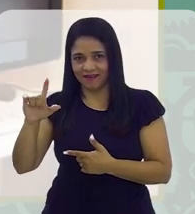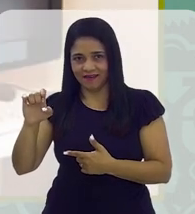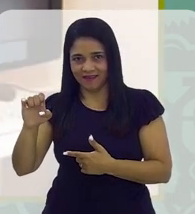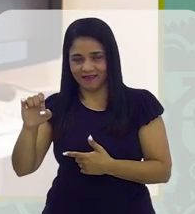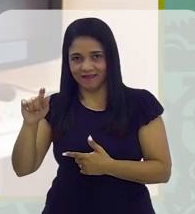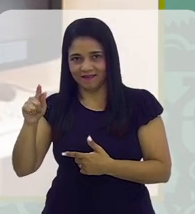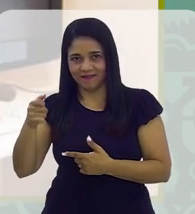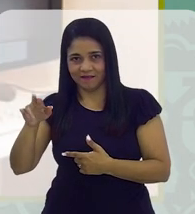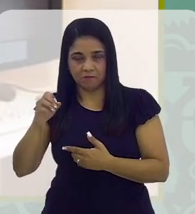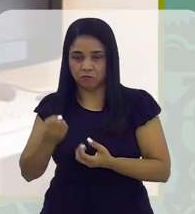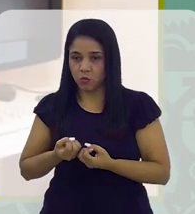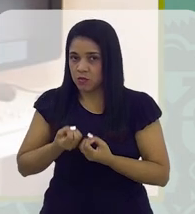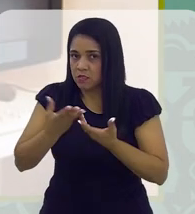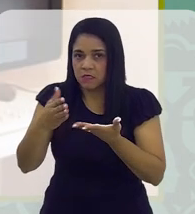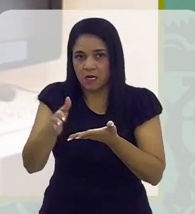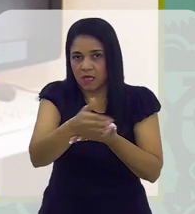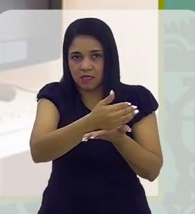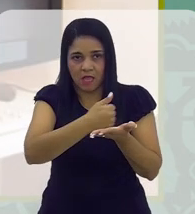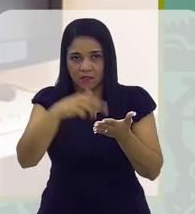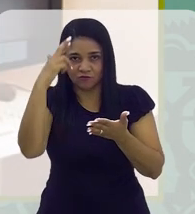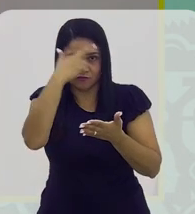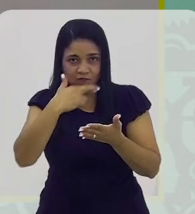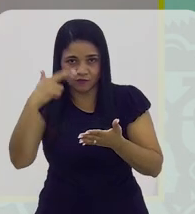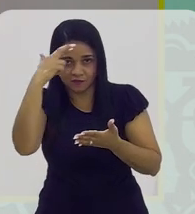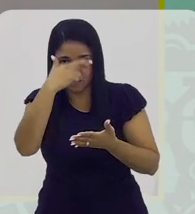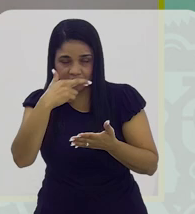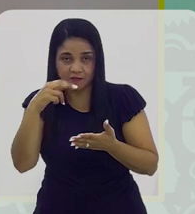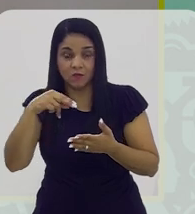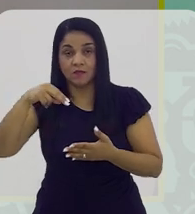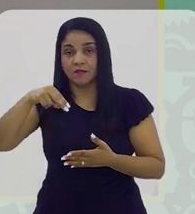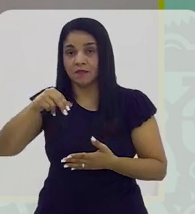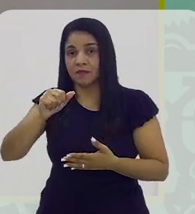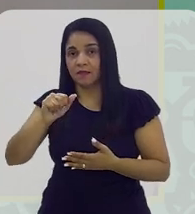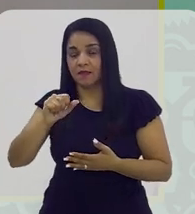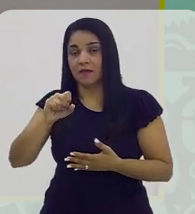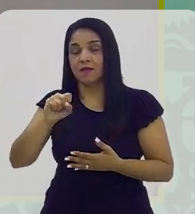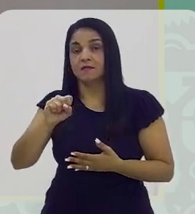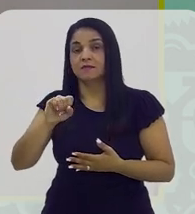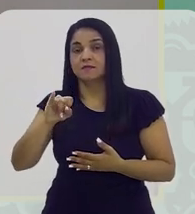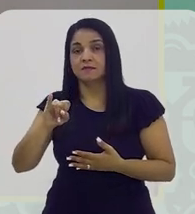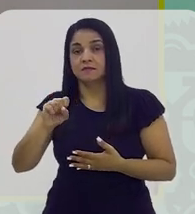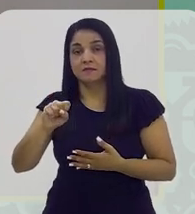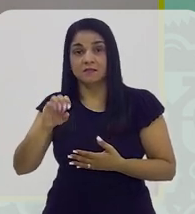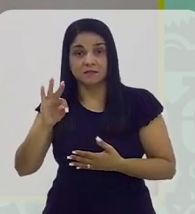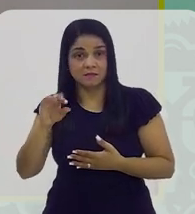entregar os dados de uma investigação sobre grupos neonazistas.